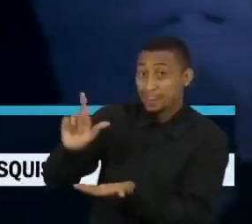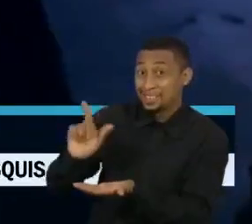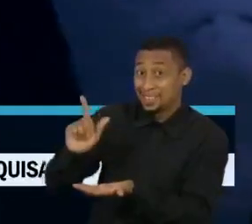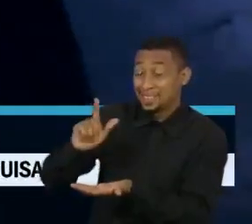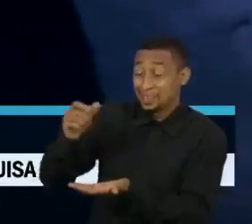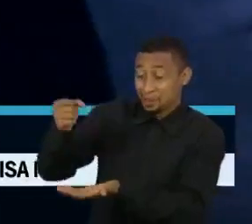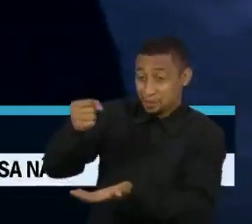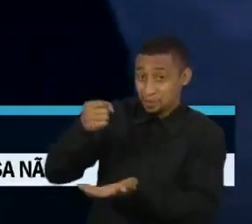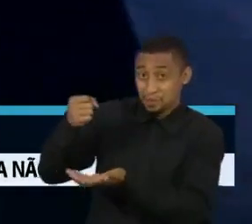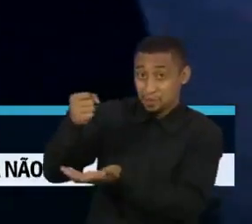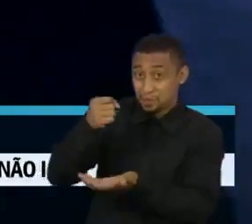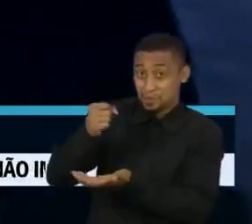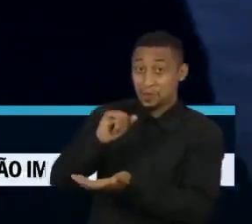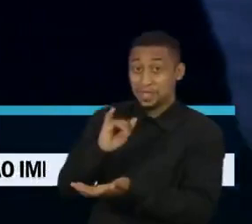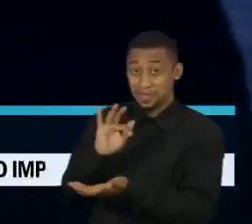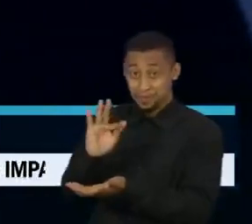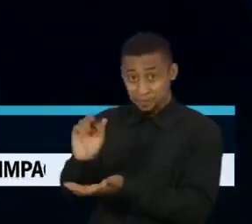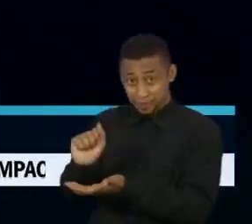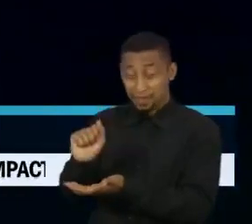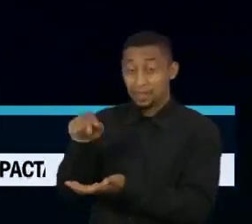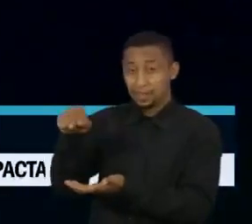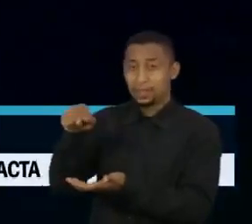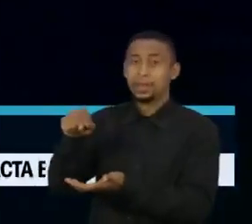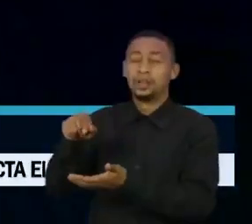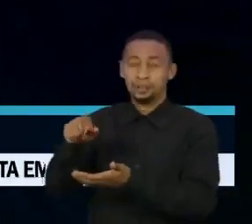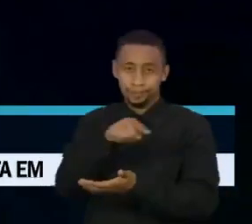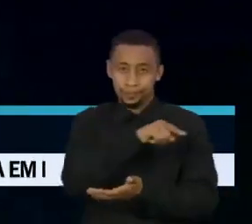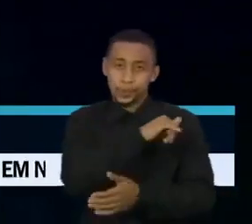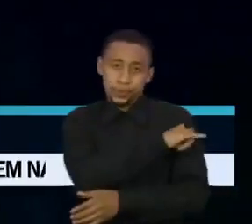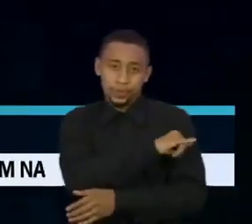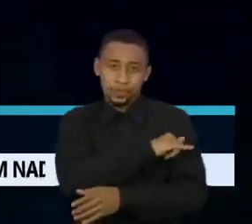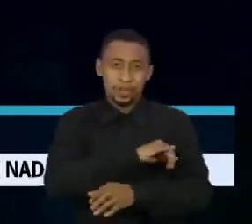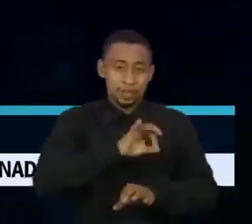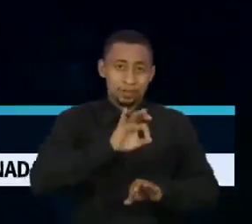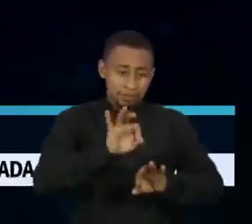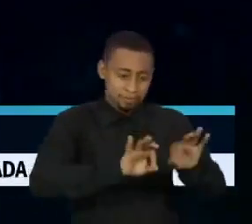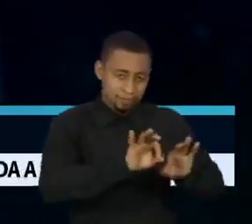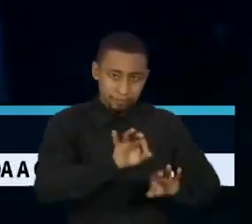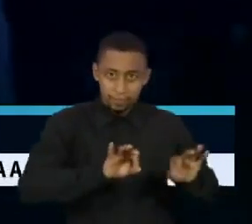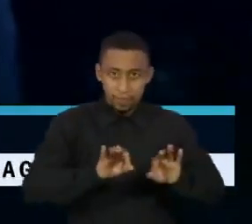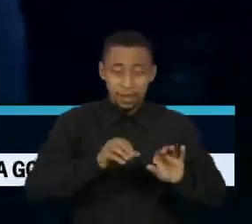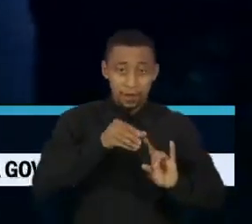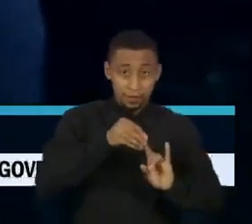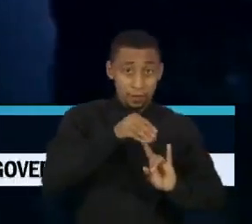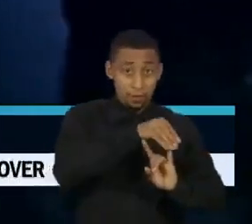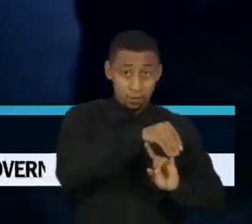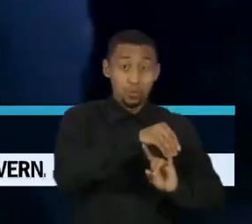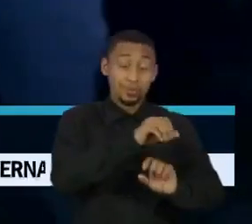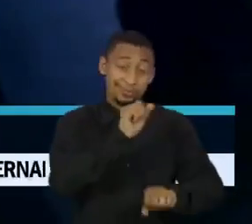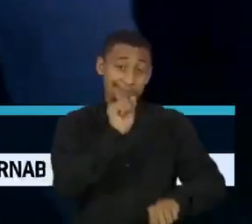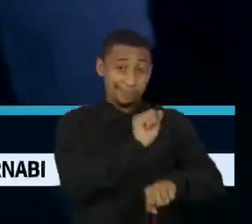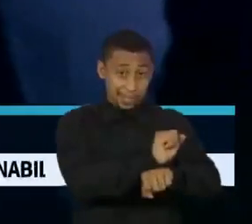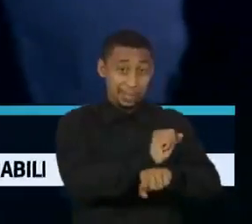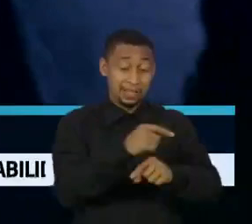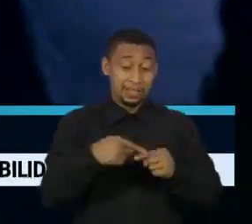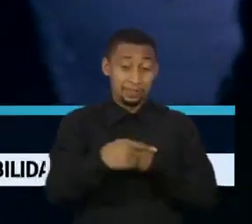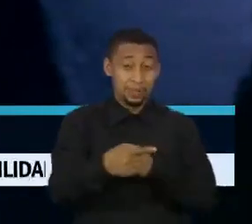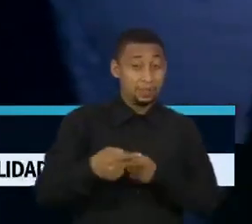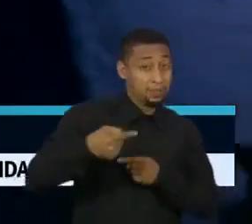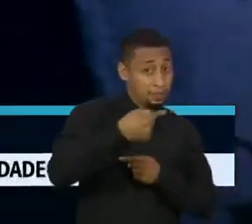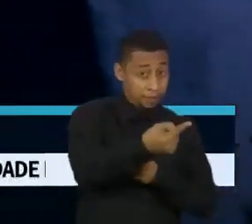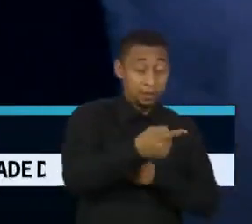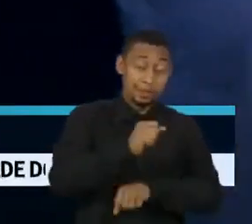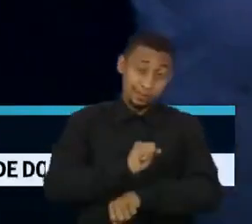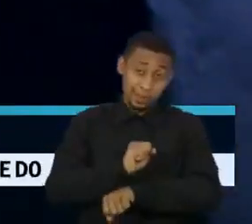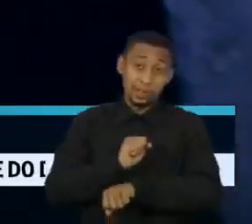ativo, o chamado IFA. No Rio de Janeiro, a produção da vacina Oxford AstraZeneca pela Fiocruz será interrompida na próxima semana até